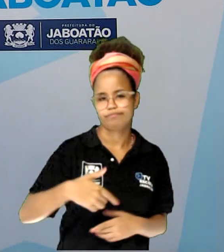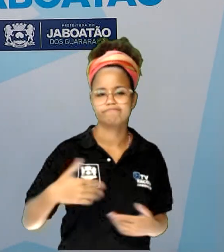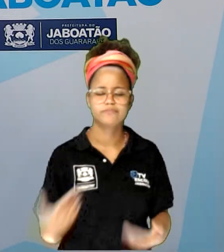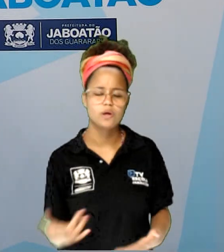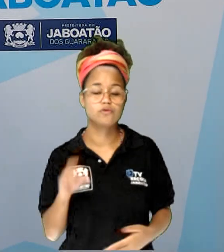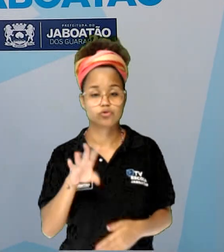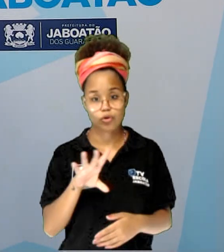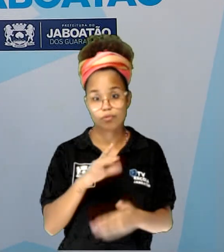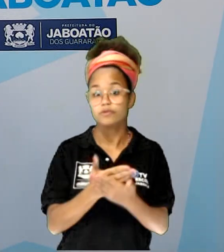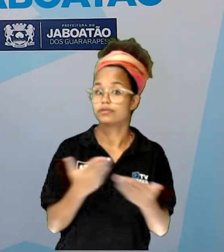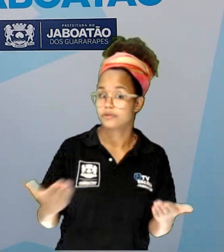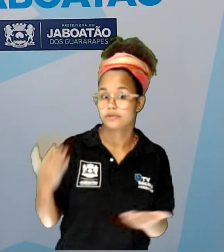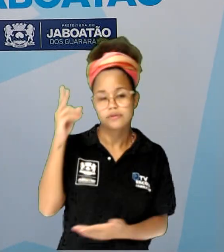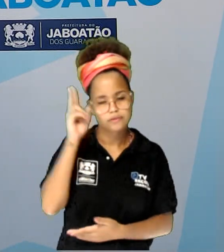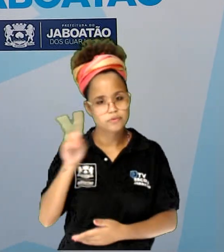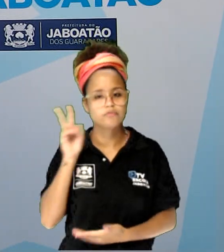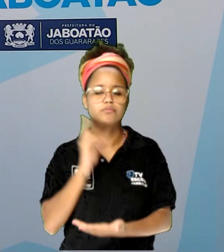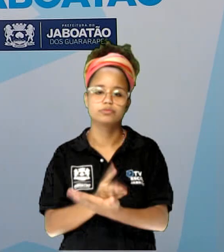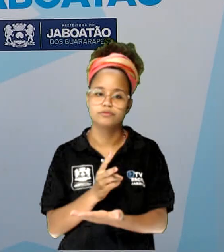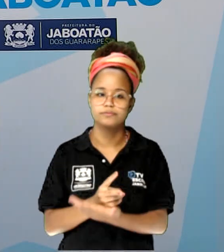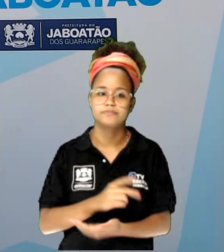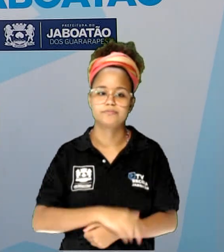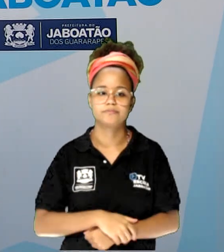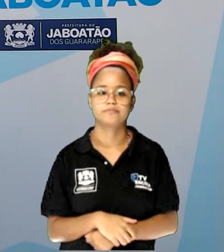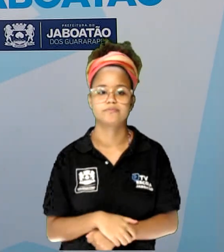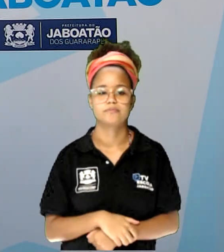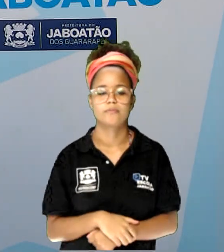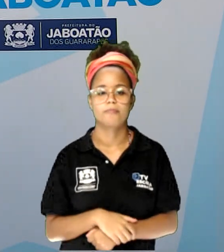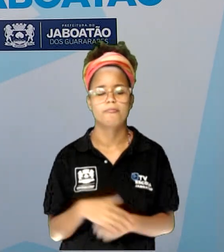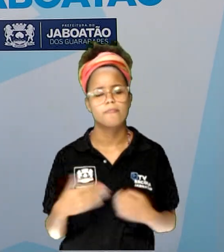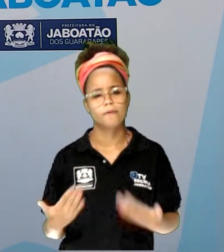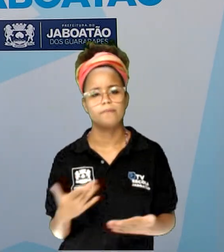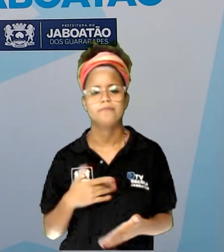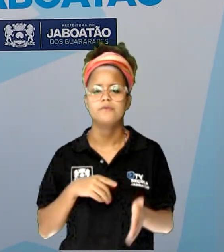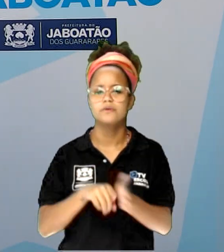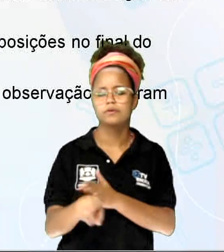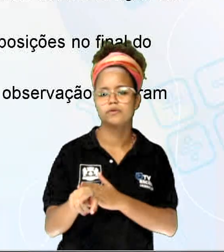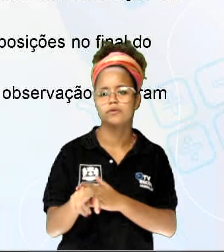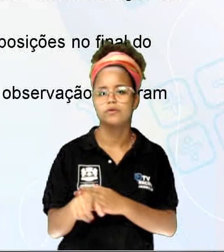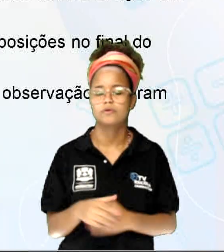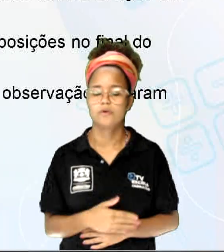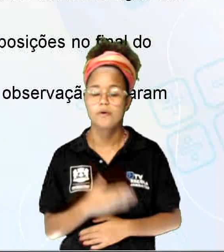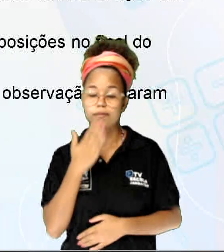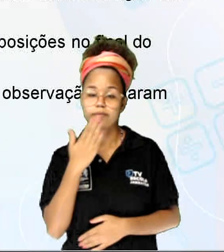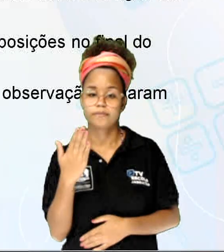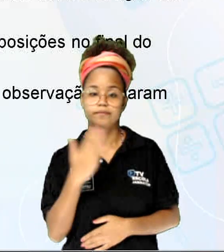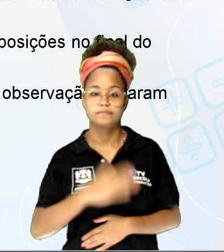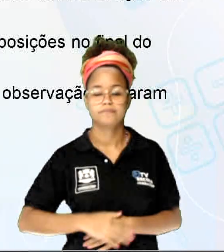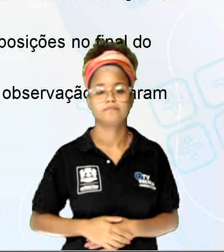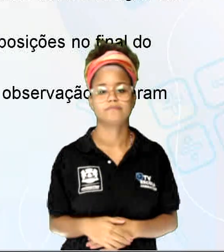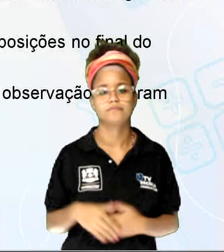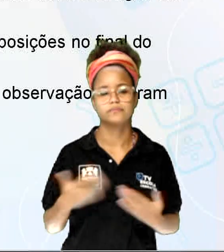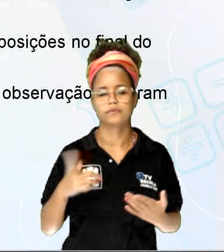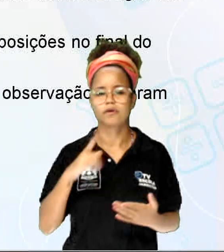vocês lembrarem aí, vamos seguindo aí, olha só. Aí a questão nos pede o seguinte: